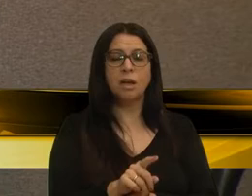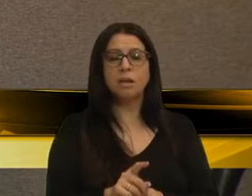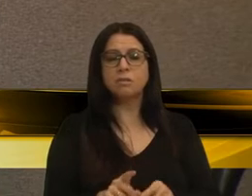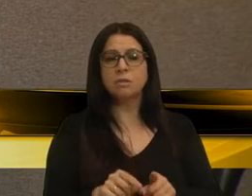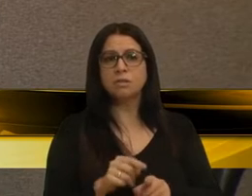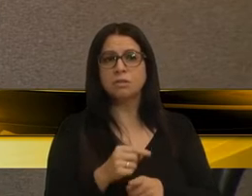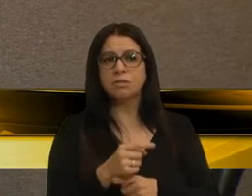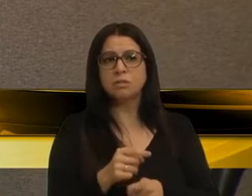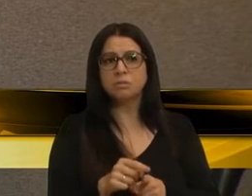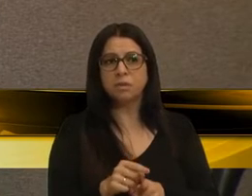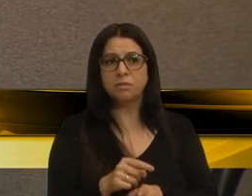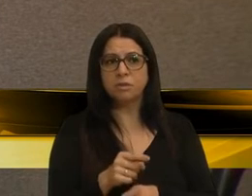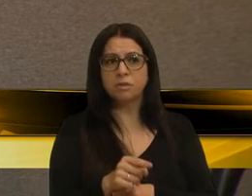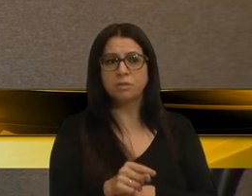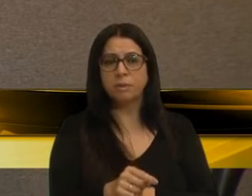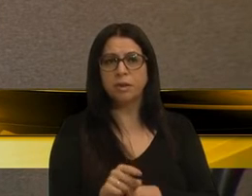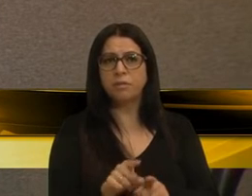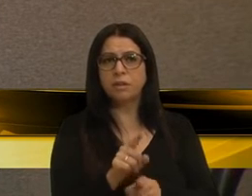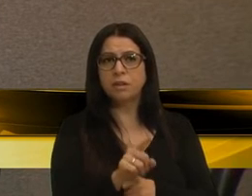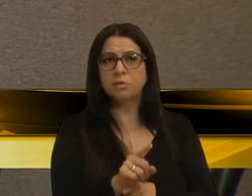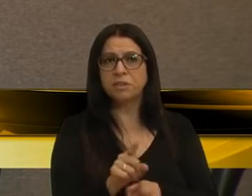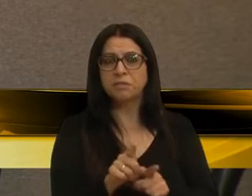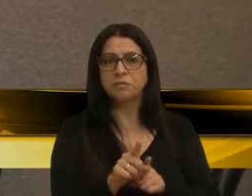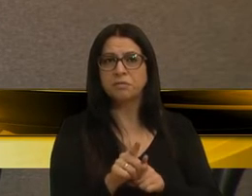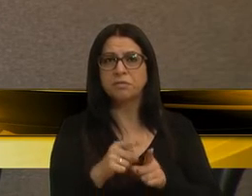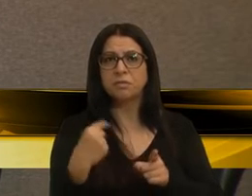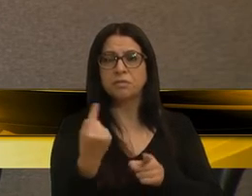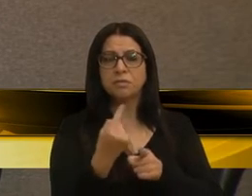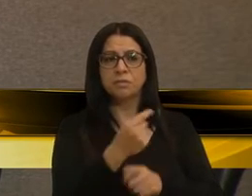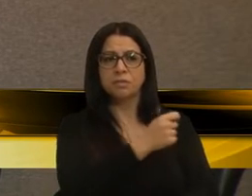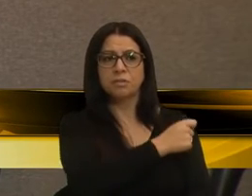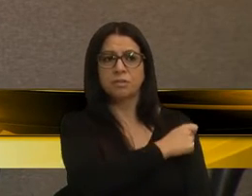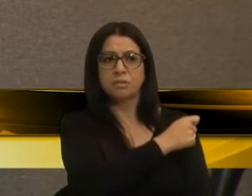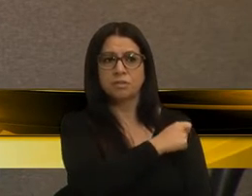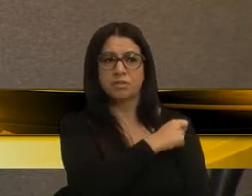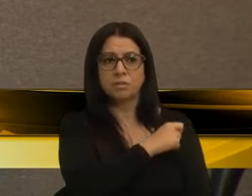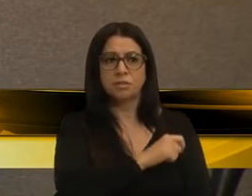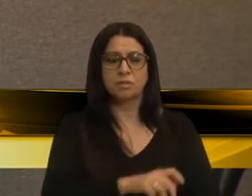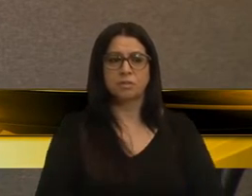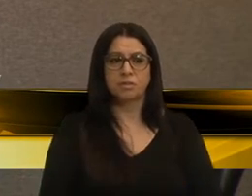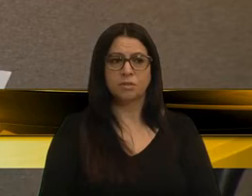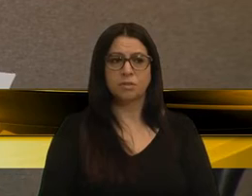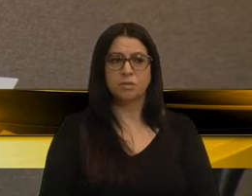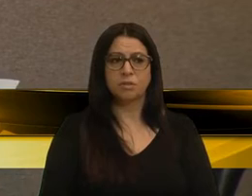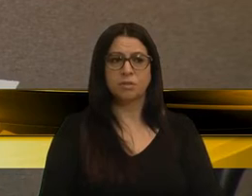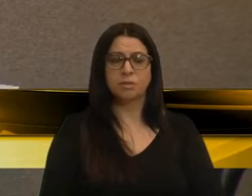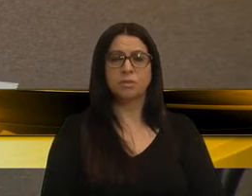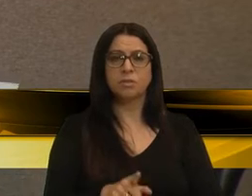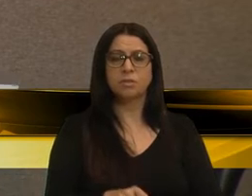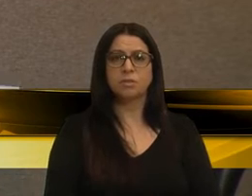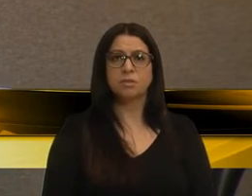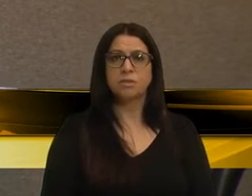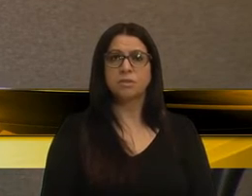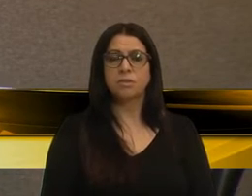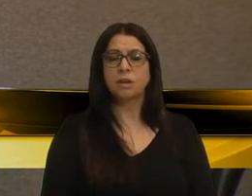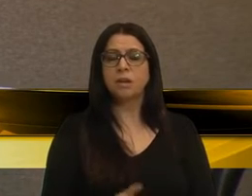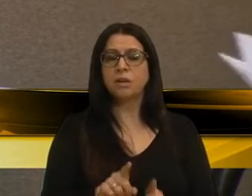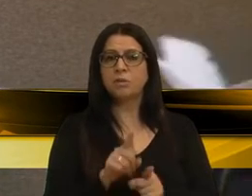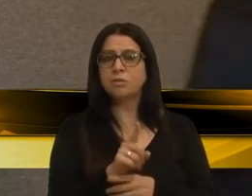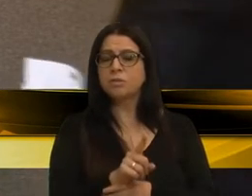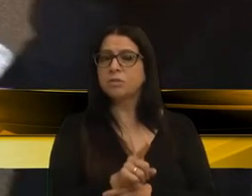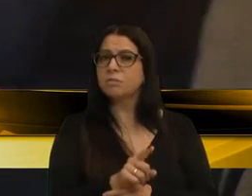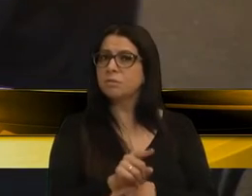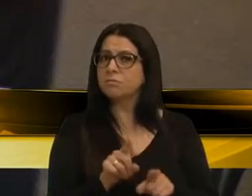Vicenço. Gatelli possuía uma dedicação ímpar aos alunos, com amor pela docência. Carismático, com